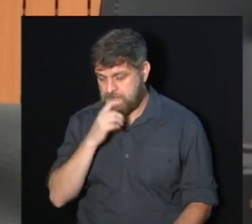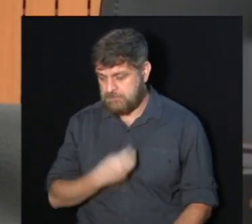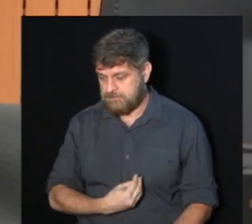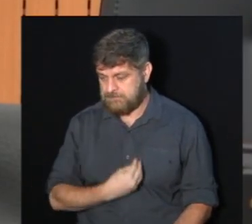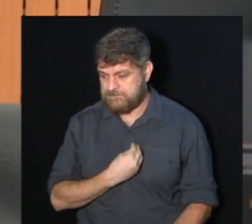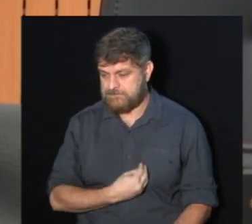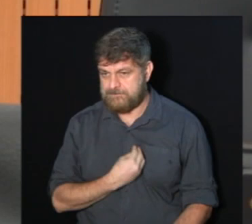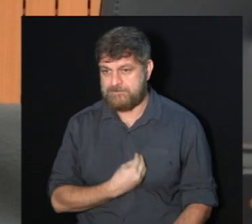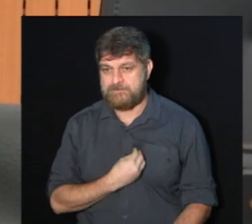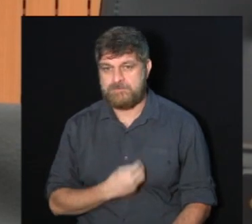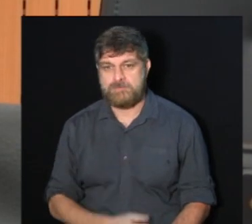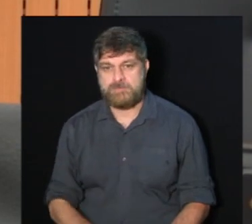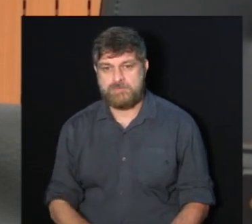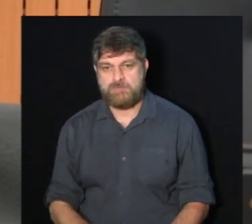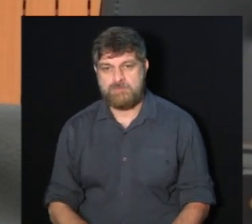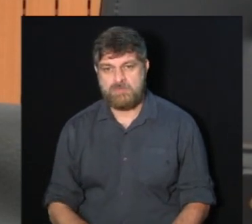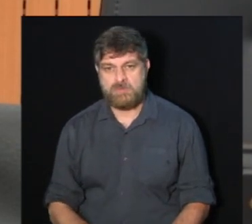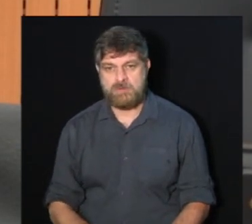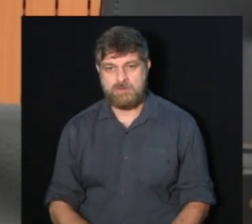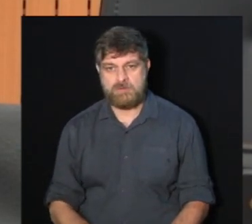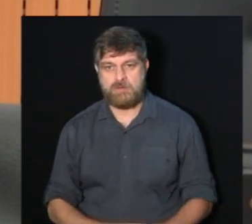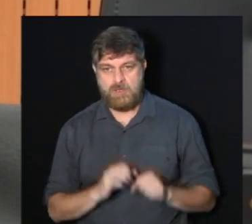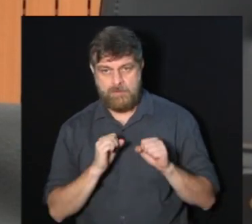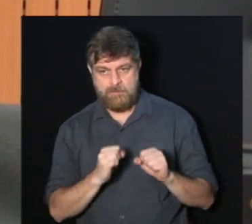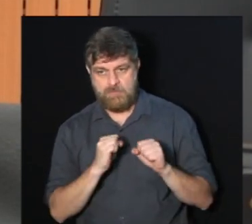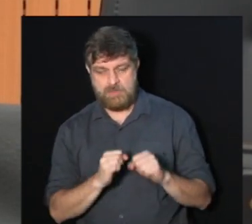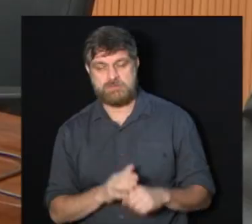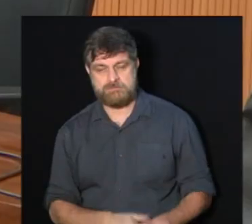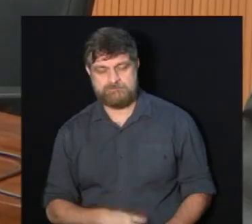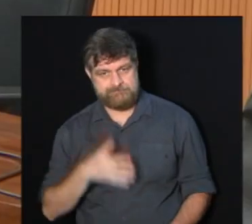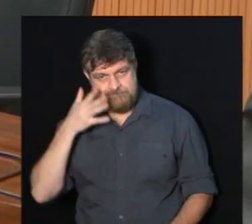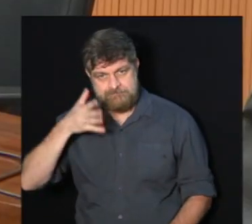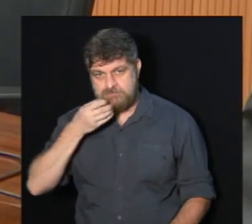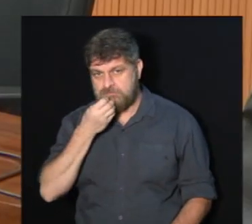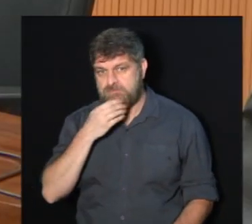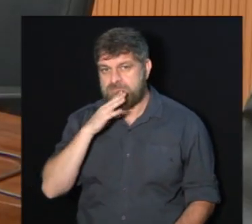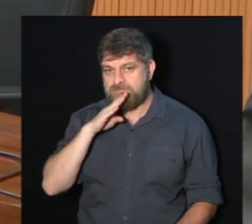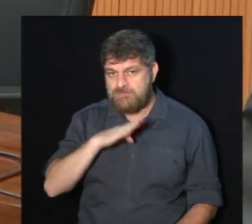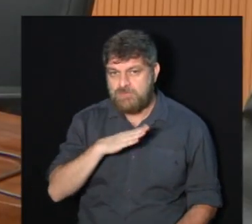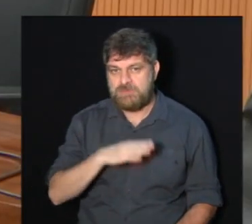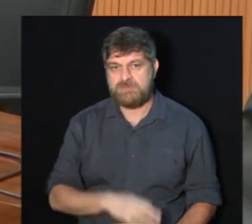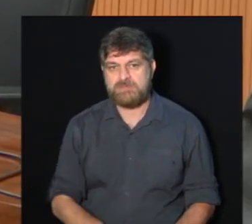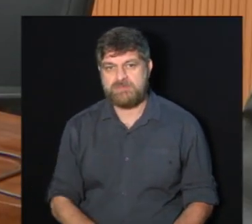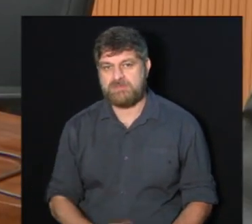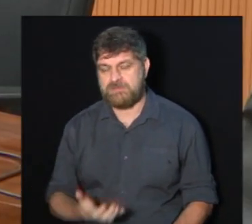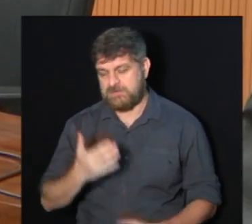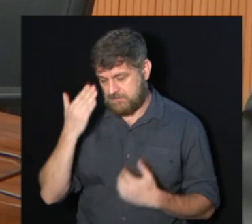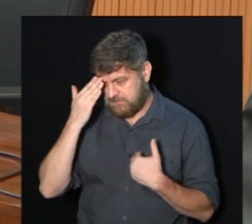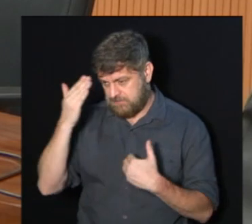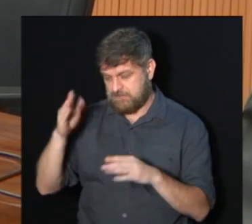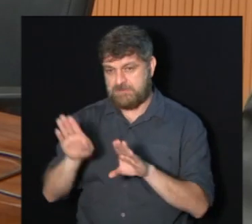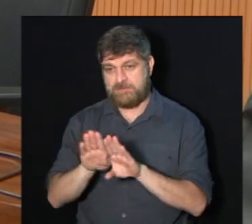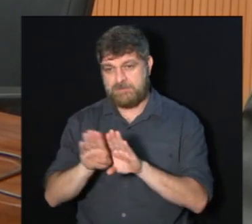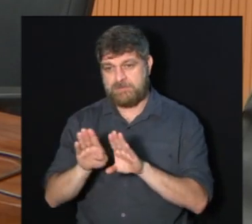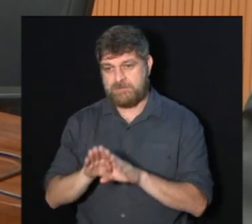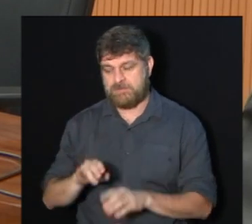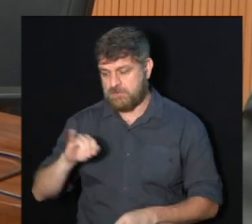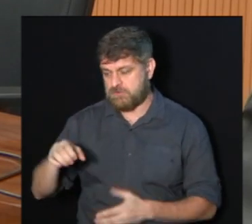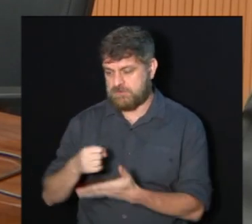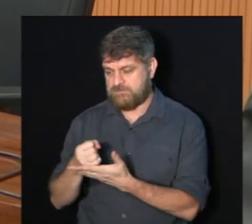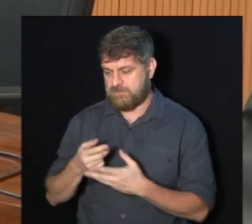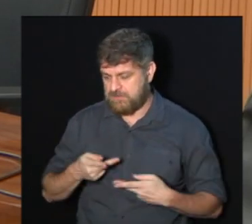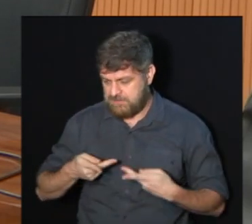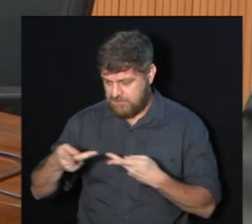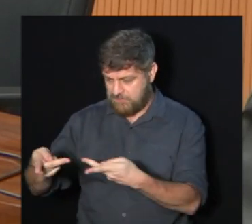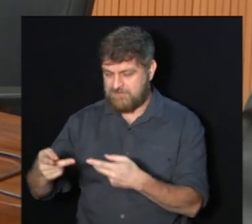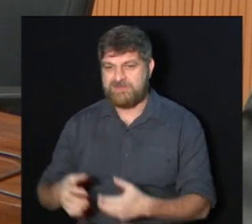pela presença. Pois não, Ti, pode ir. Boa tarde. Queria agradecer também o convite, Jorge.